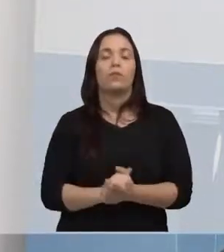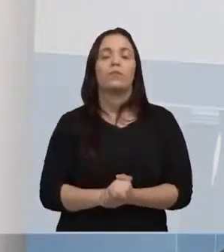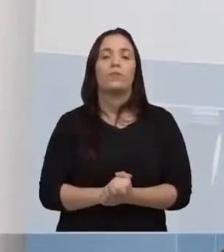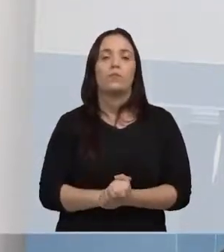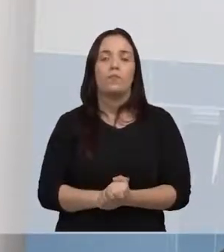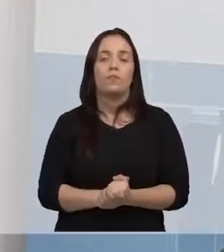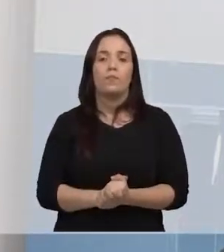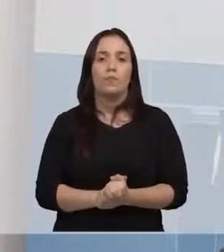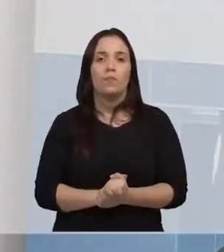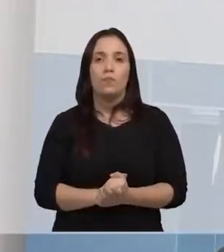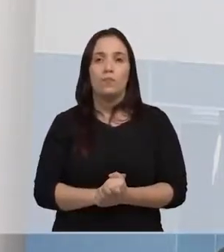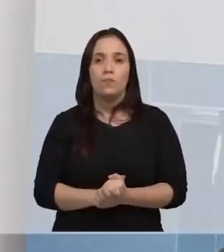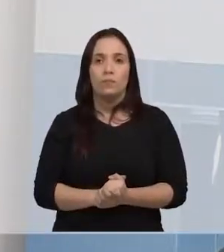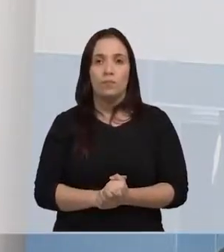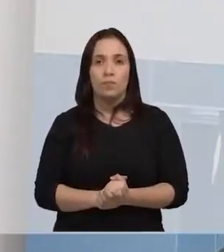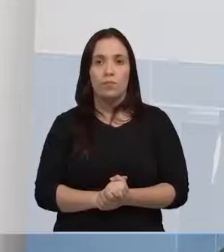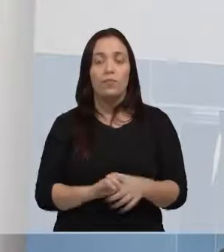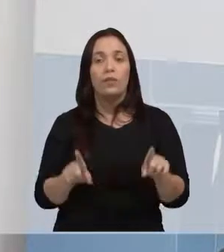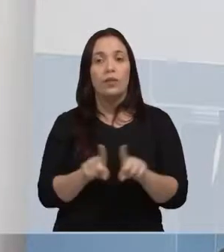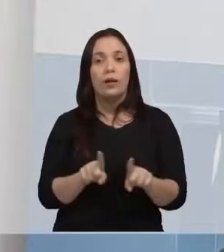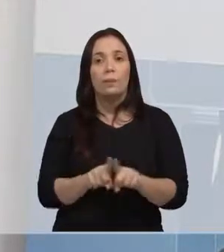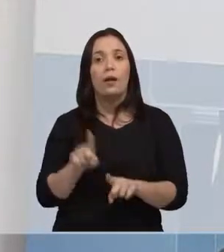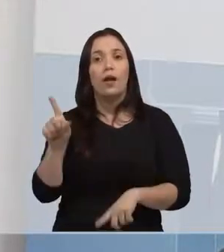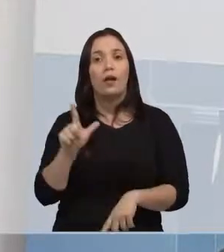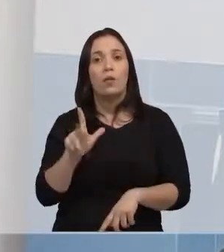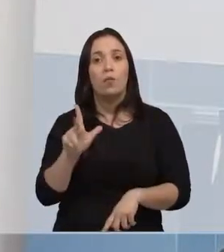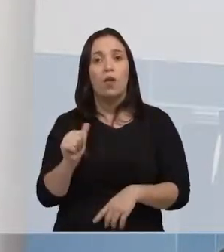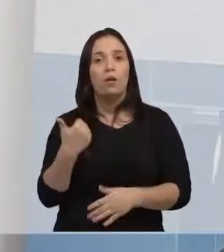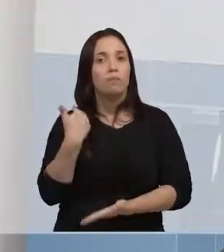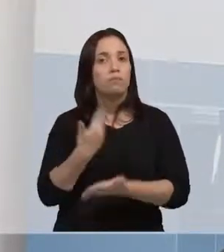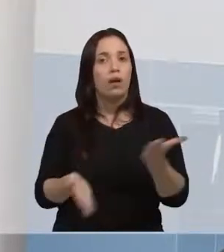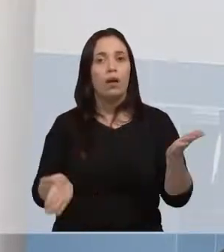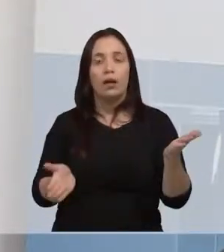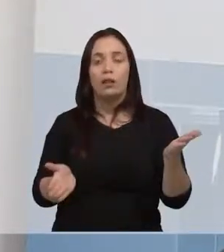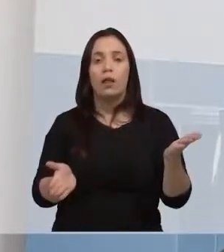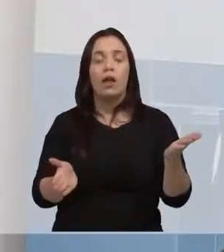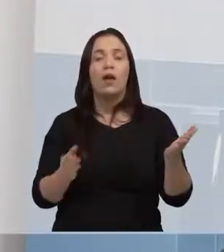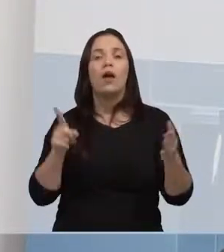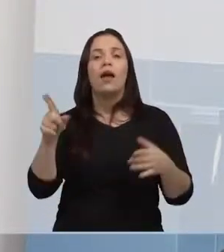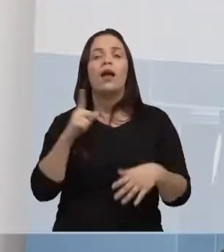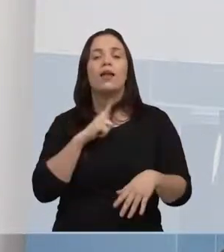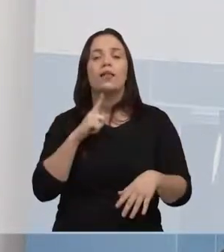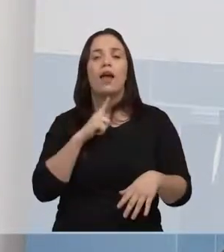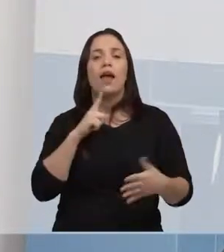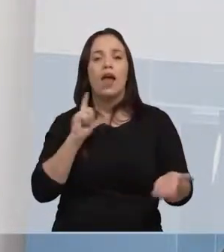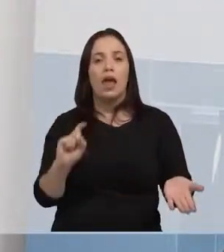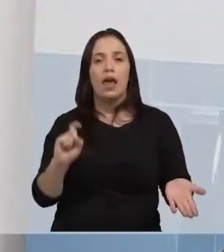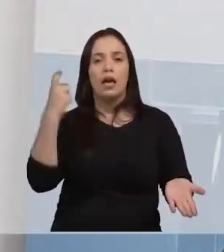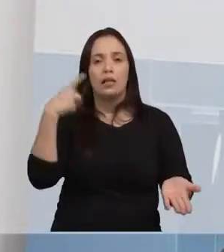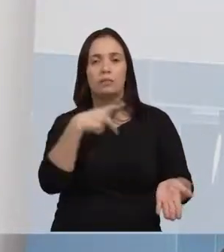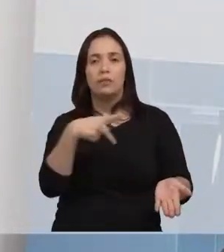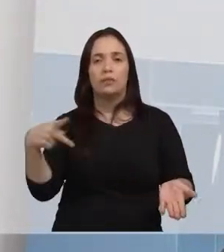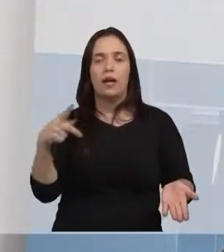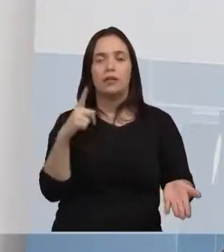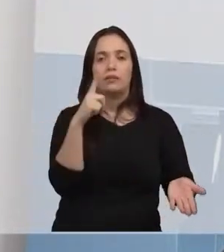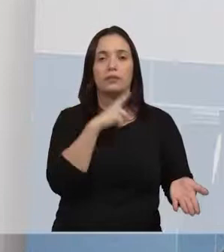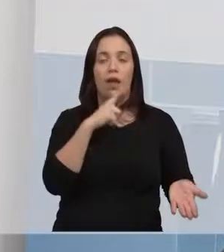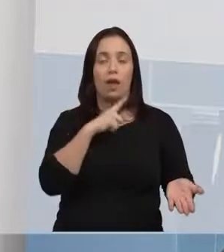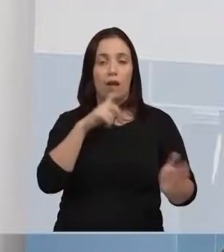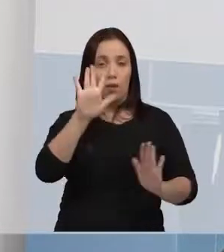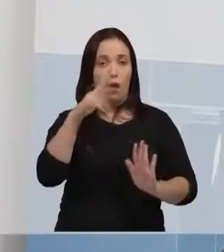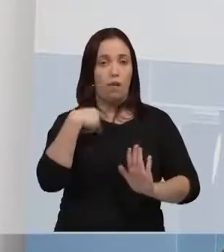O processo de Atibaia. O presidente Lula perdeu todos os benefícios de ex-presidente. Vou ler para